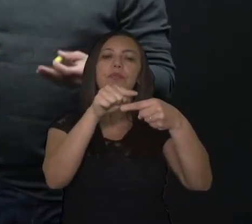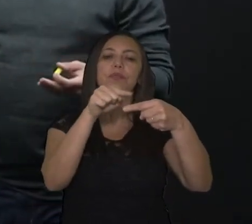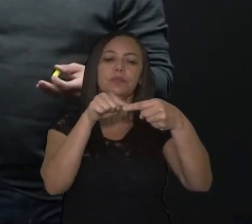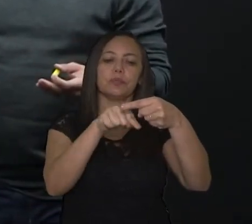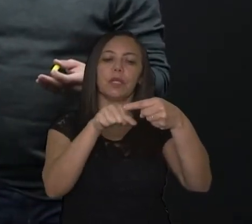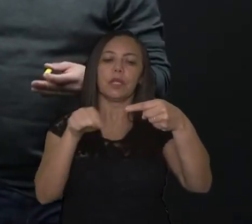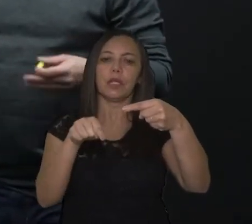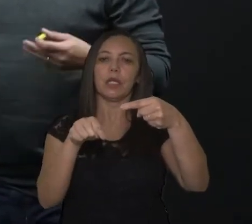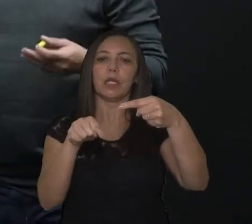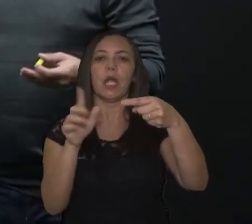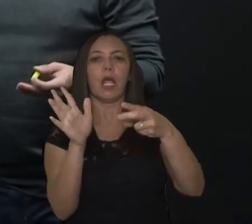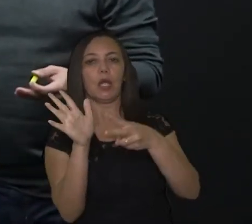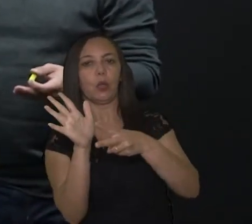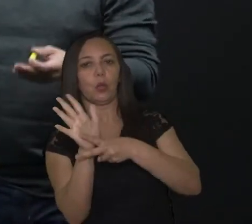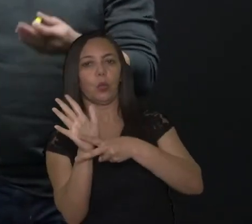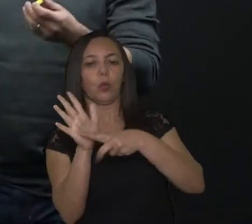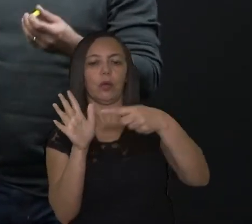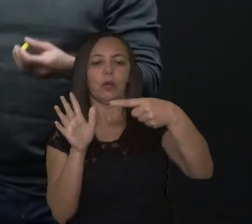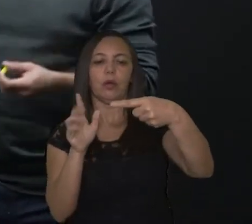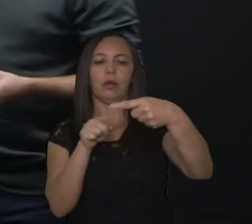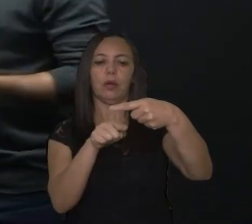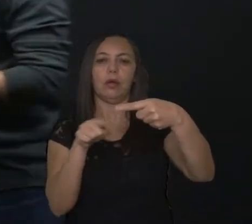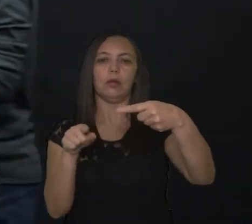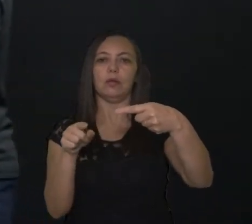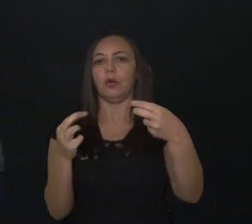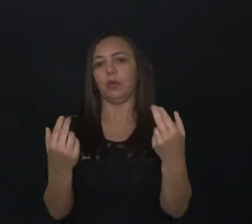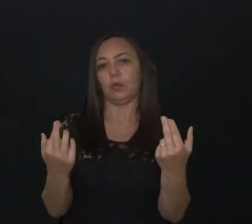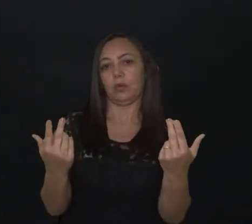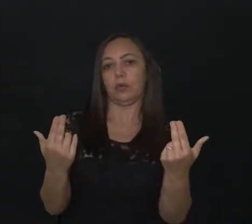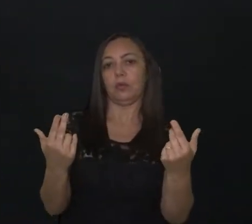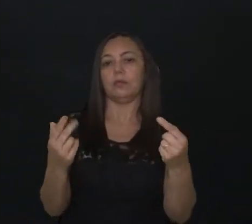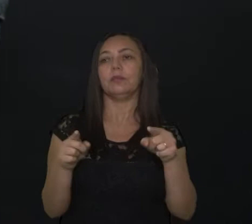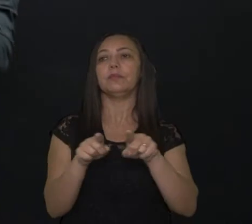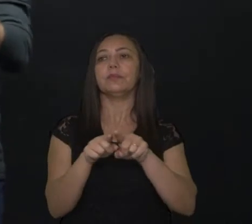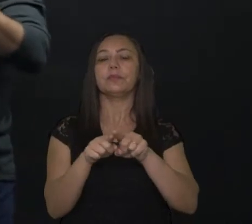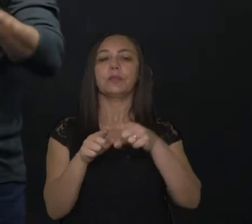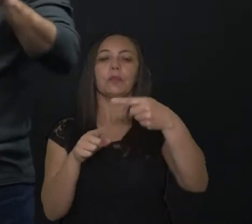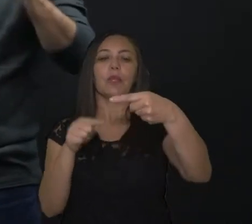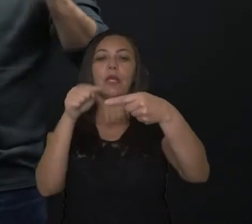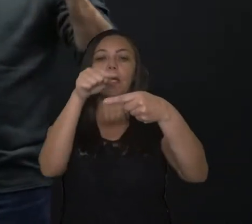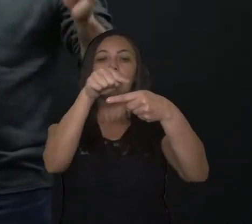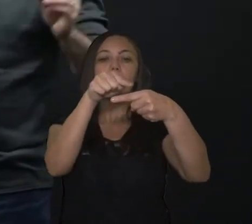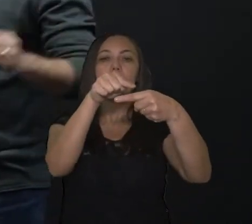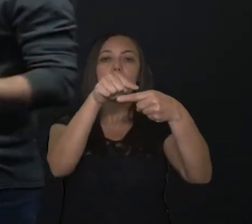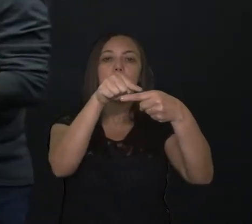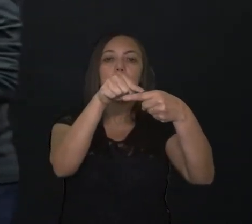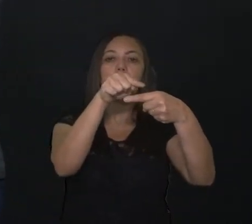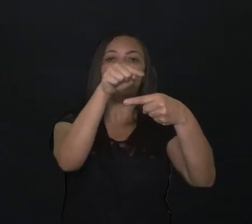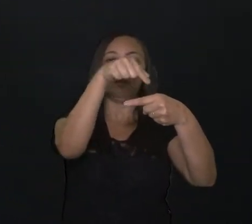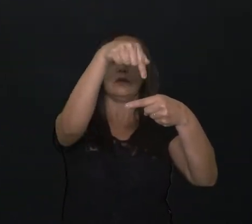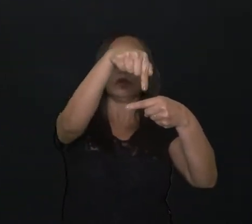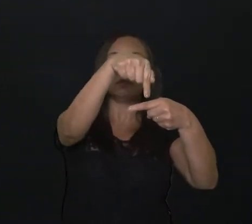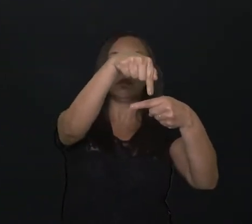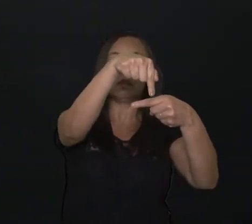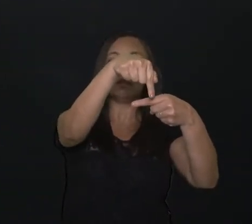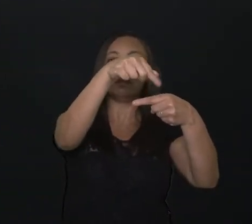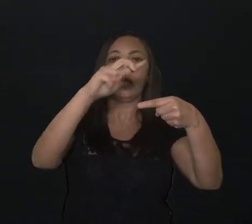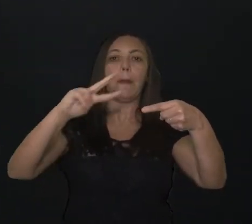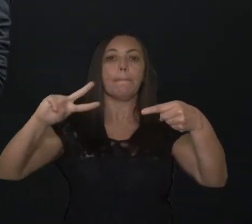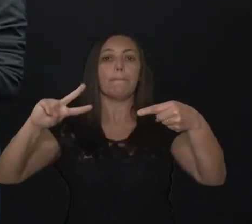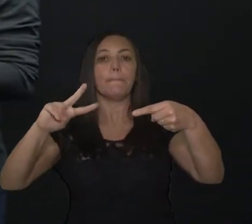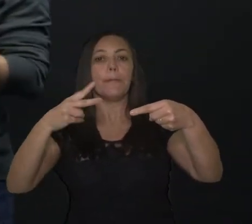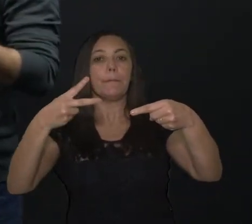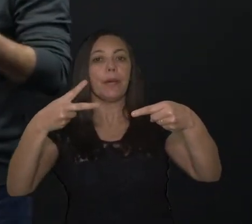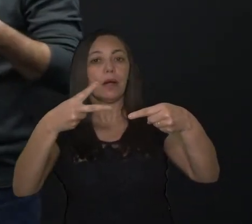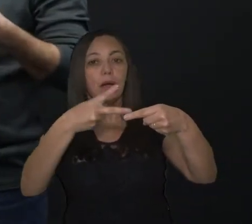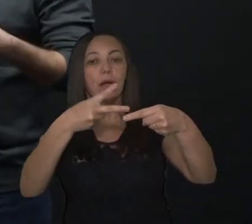denominadores são iguais, além disso, nós estamos verificando que, em relação aos numeradores, o 7 é maior